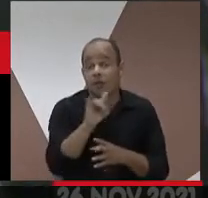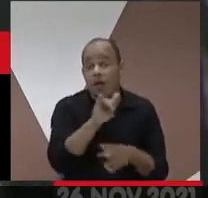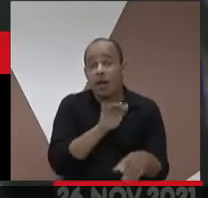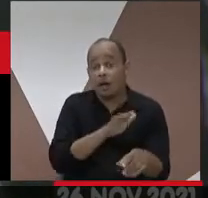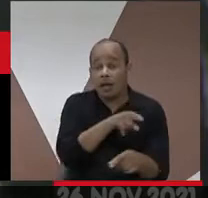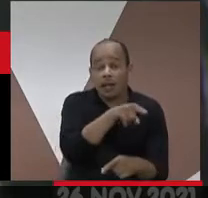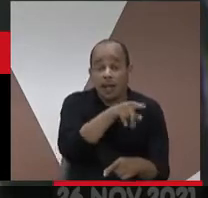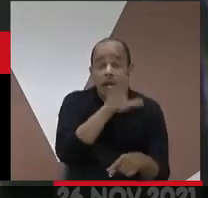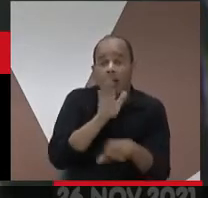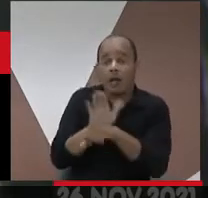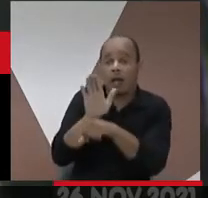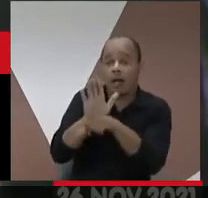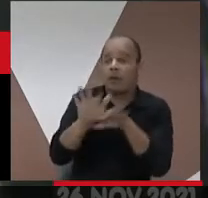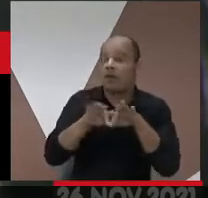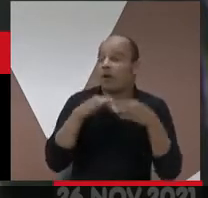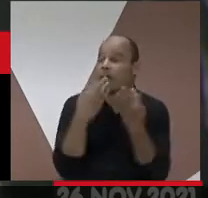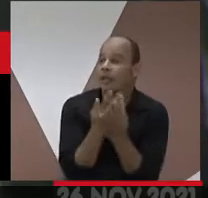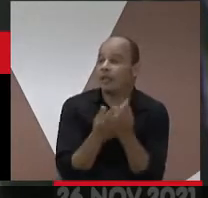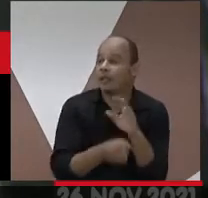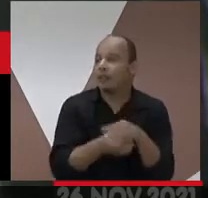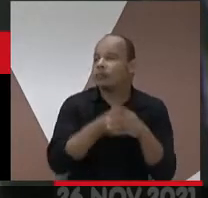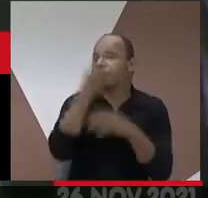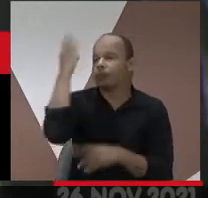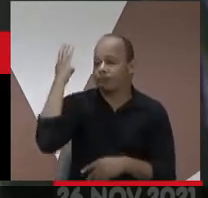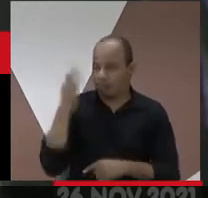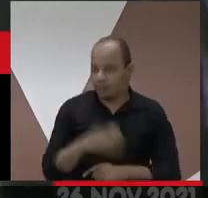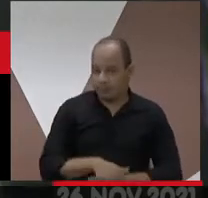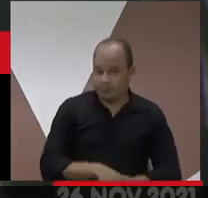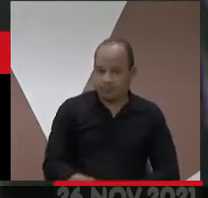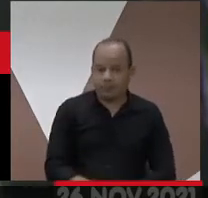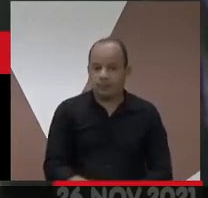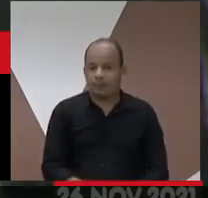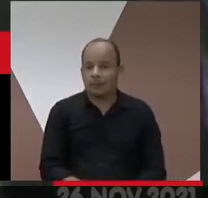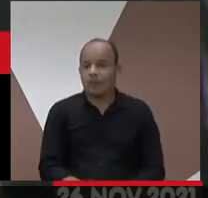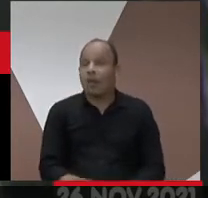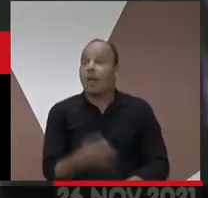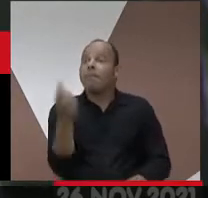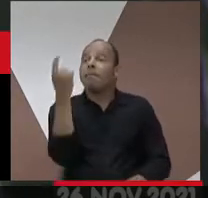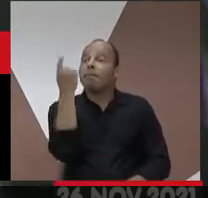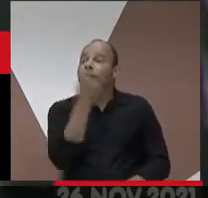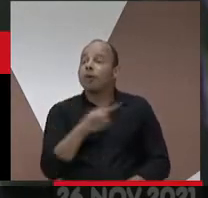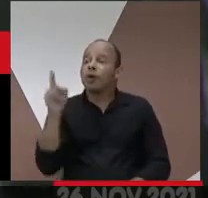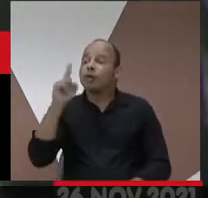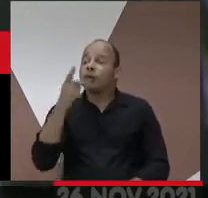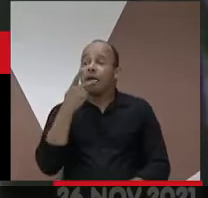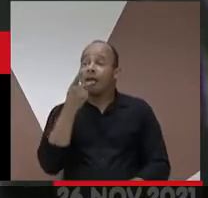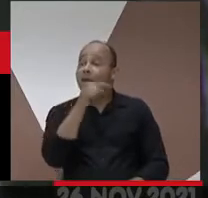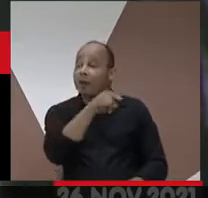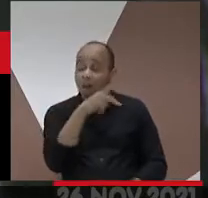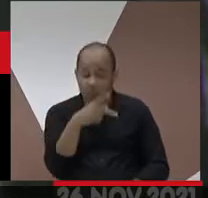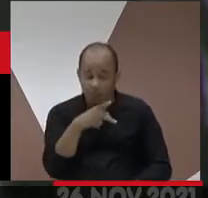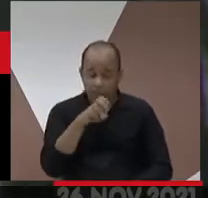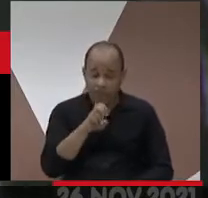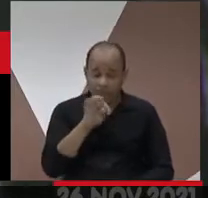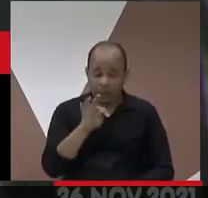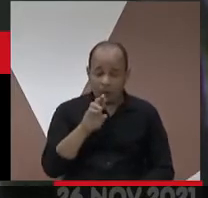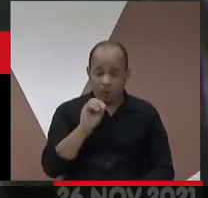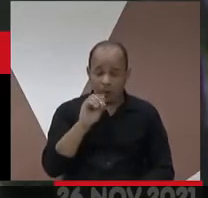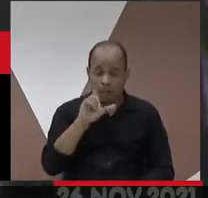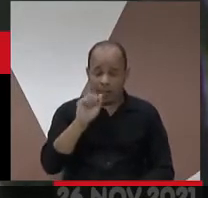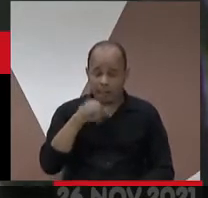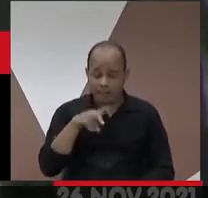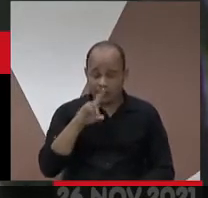A gente, por último, quer afirmar que a Regional do Petrolândia ela será atingida nos